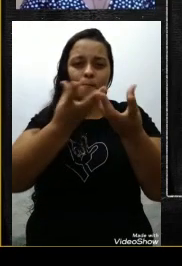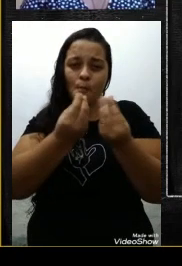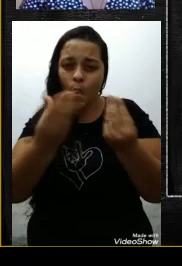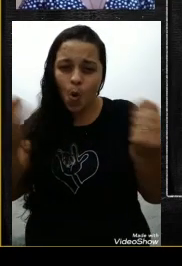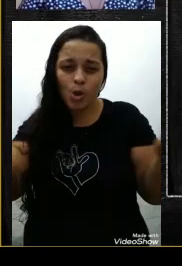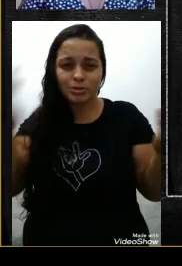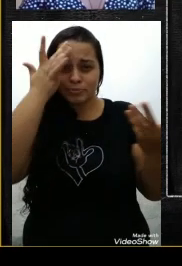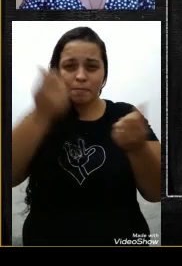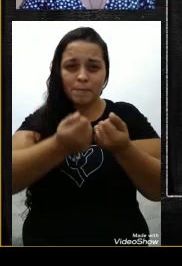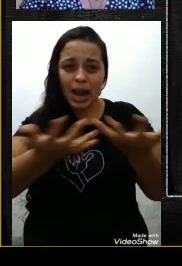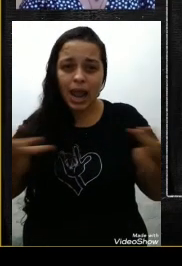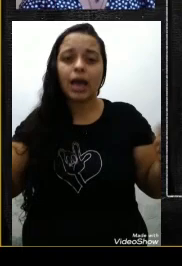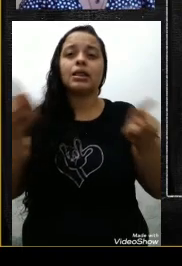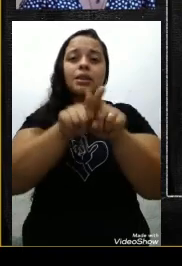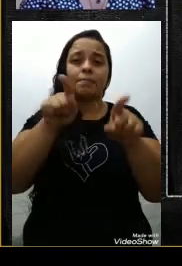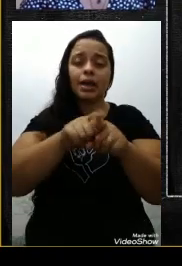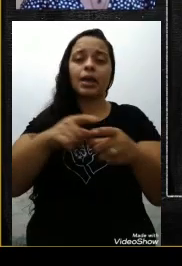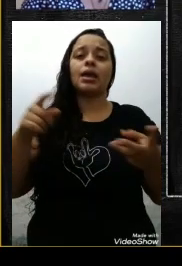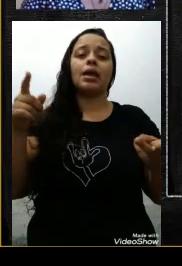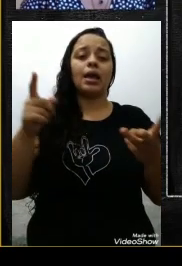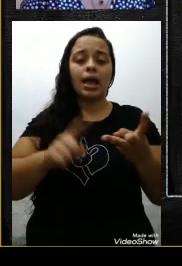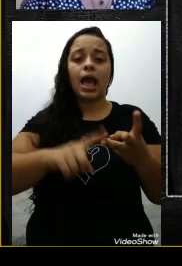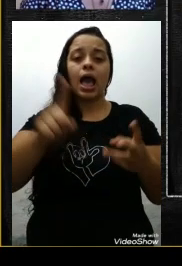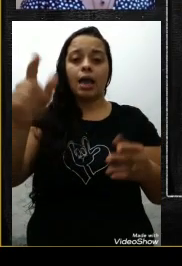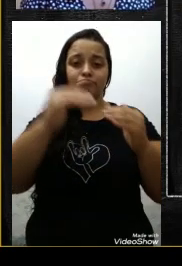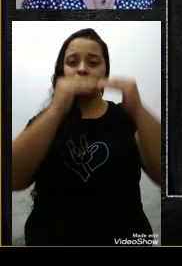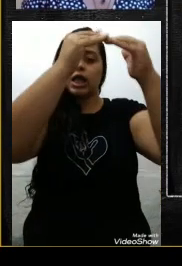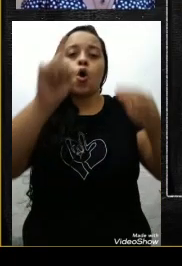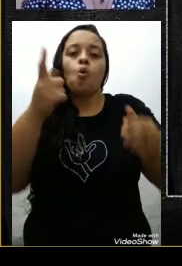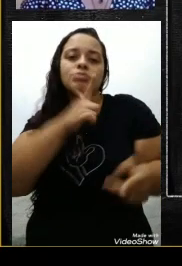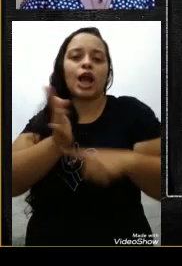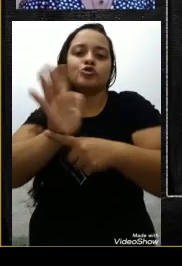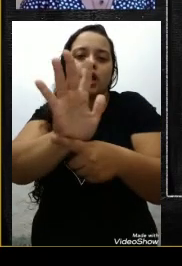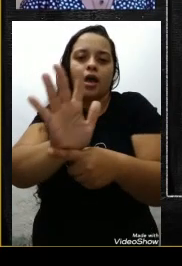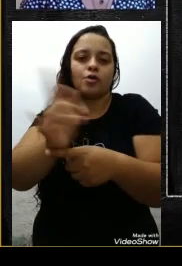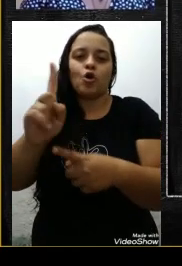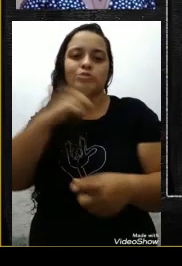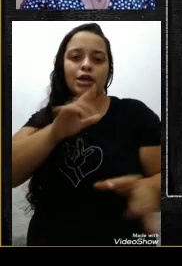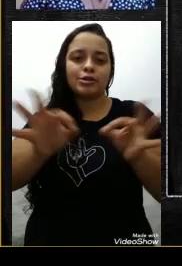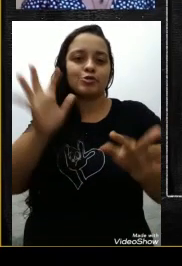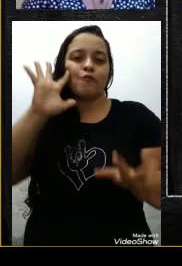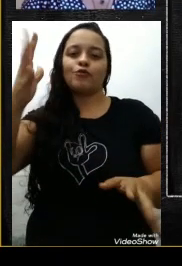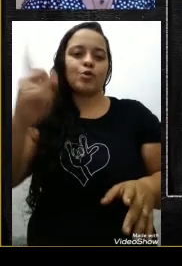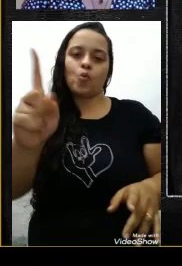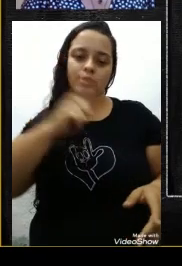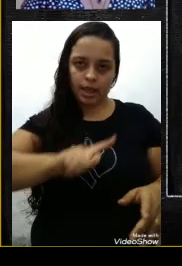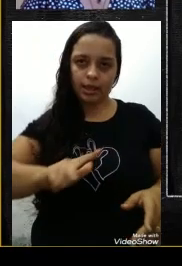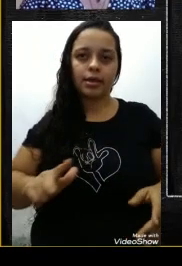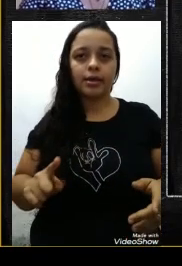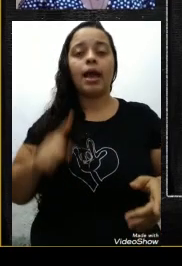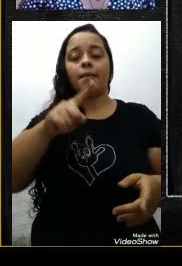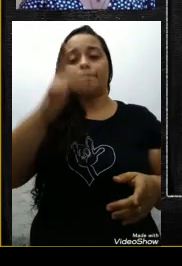da nobreza para tratar a crise vão piorar a situação, principalmente da gente mais humilde, das pessoas mais